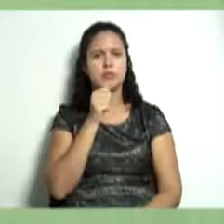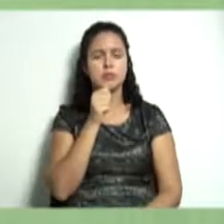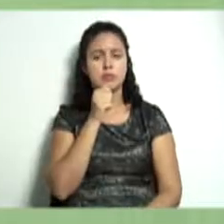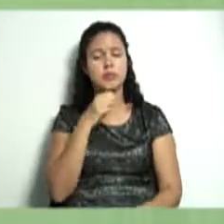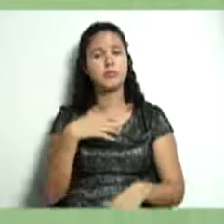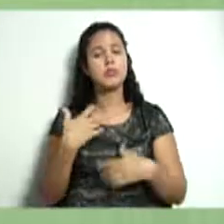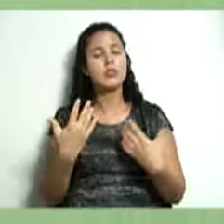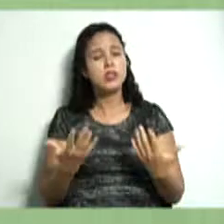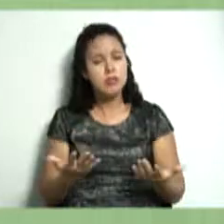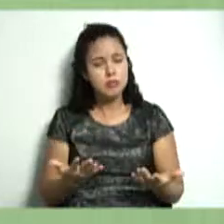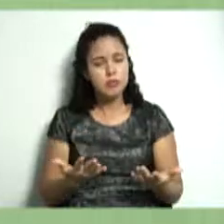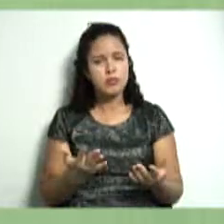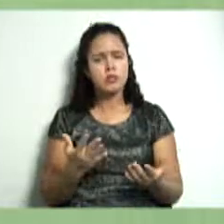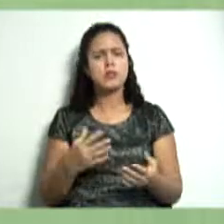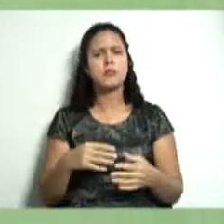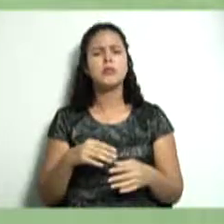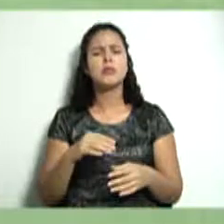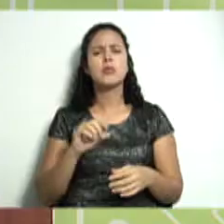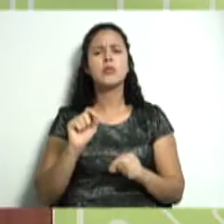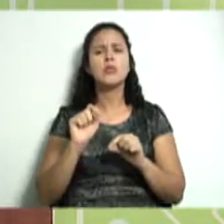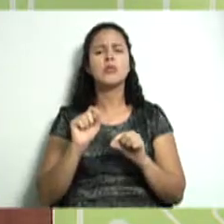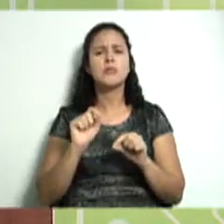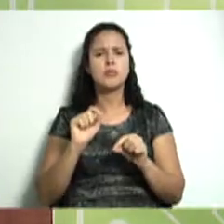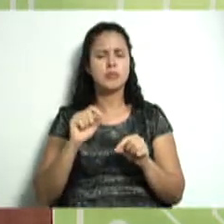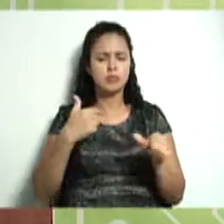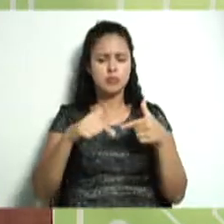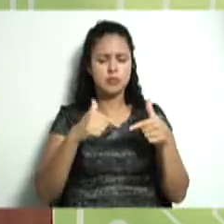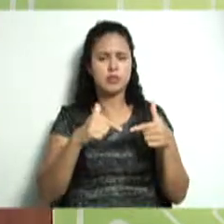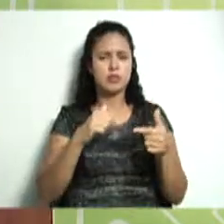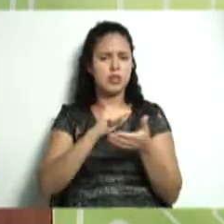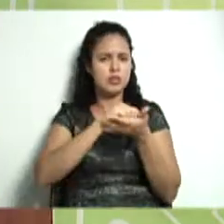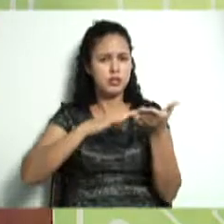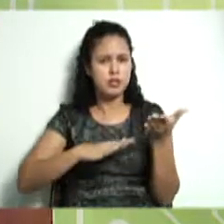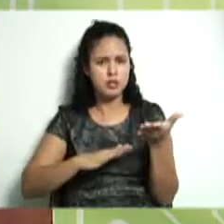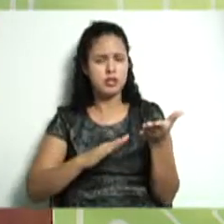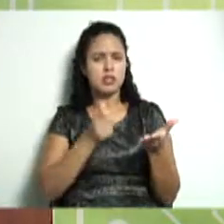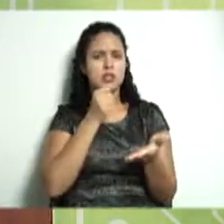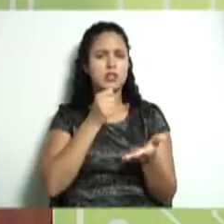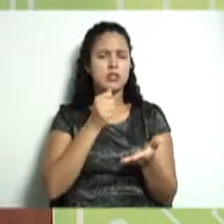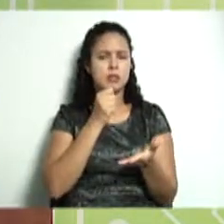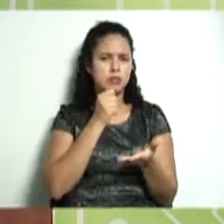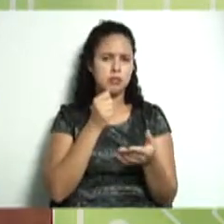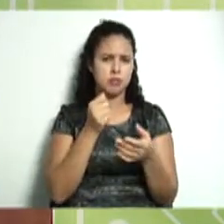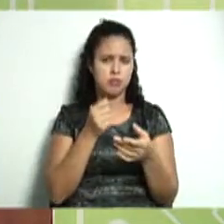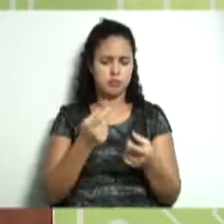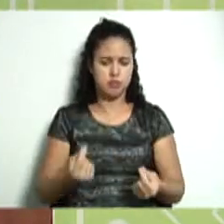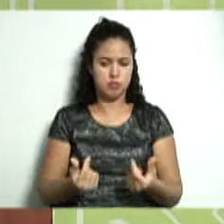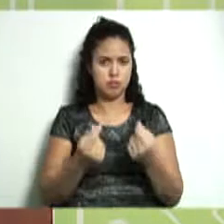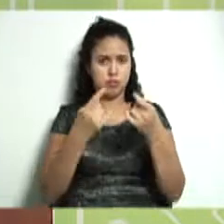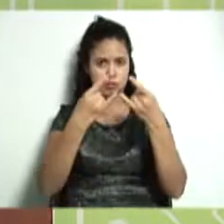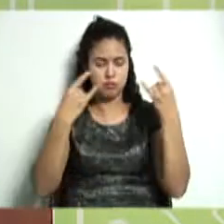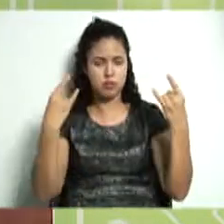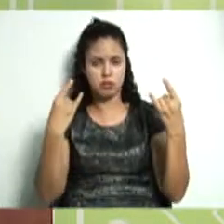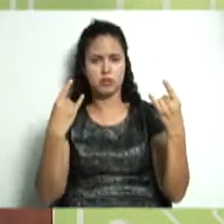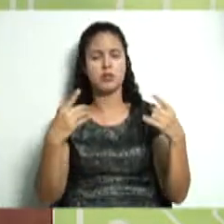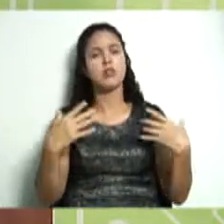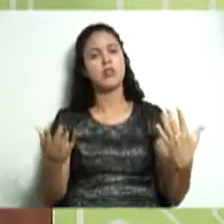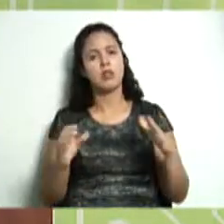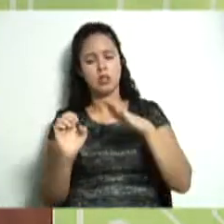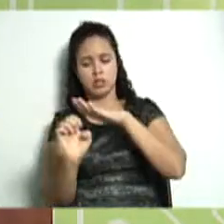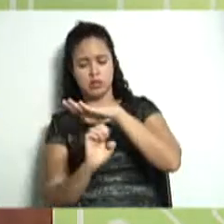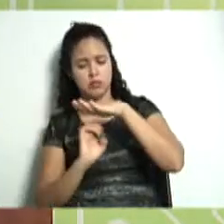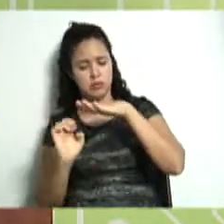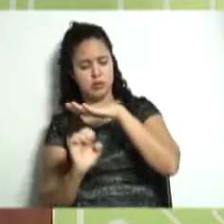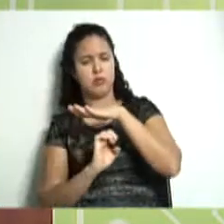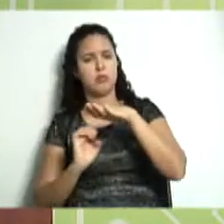tem finalidade lucrativa? E eu respondo a vocês. As empresas comuns, as empresas